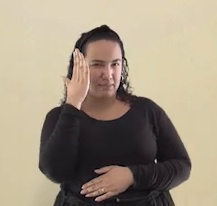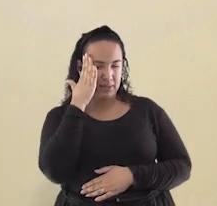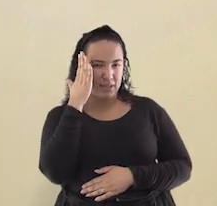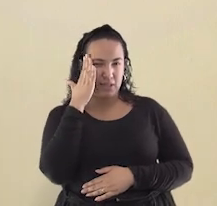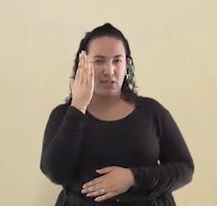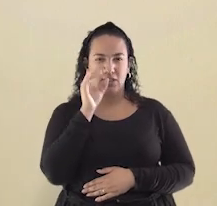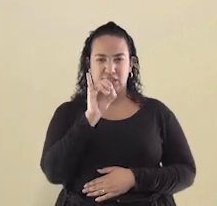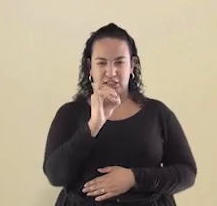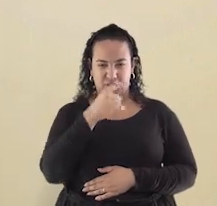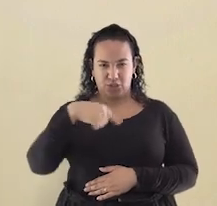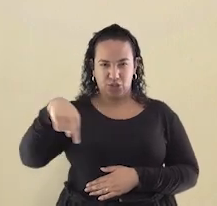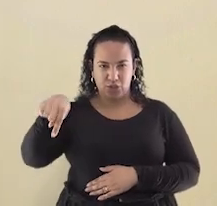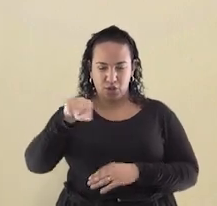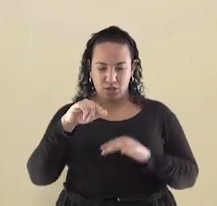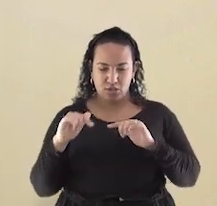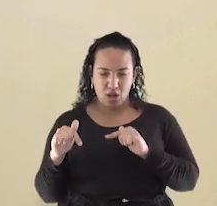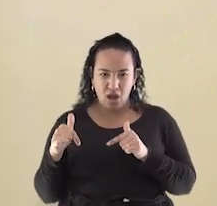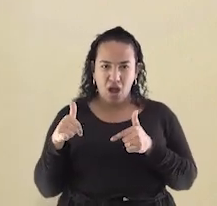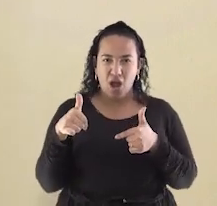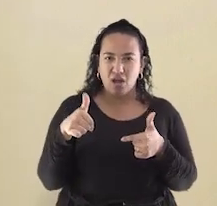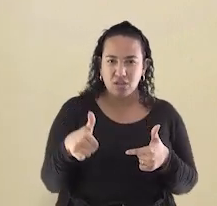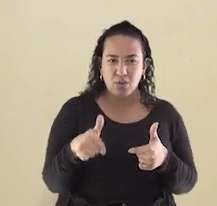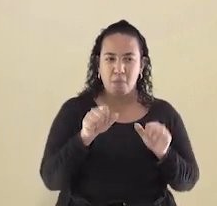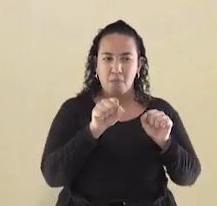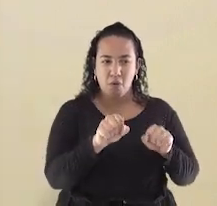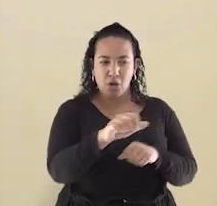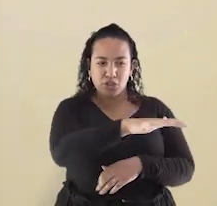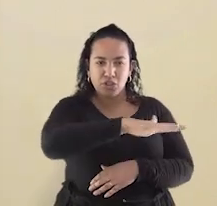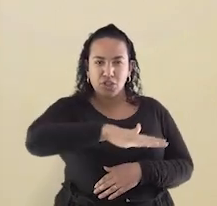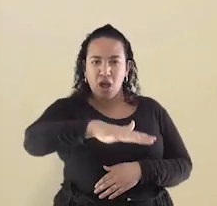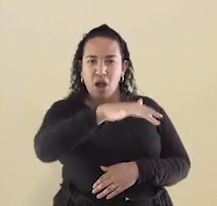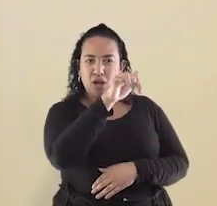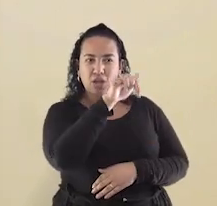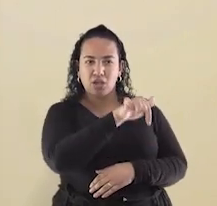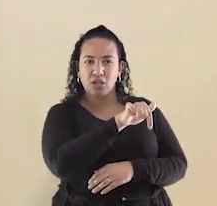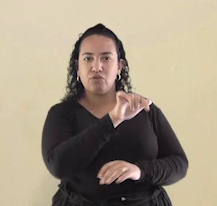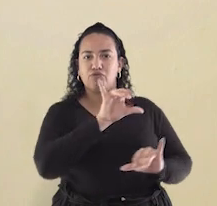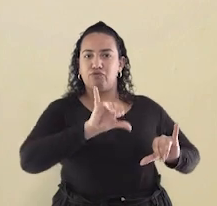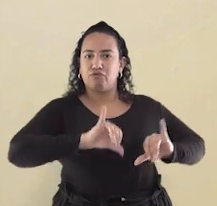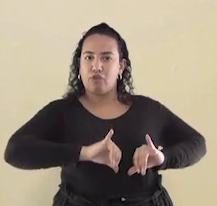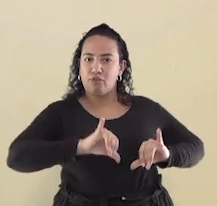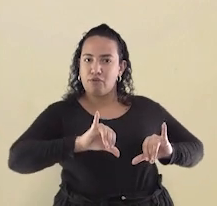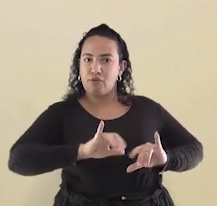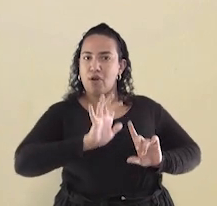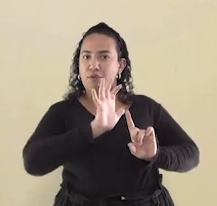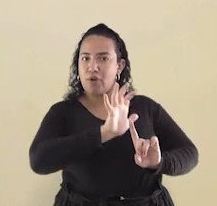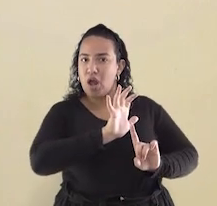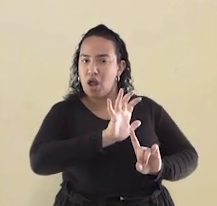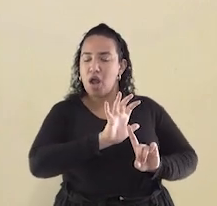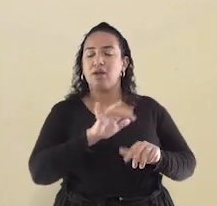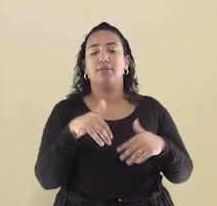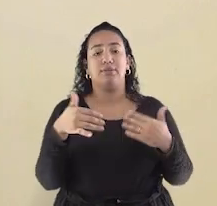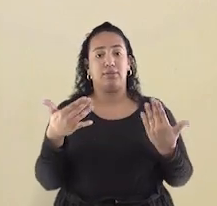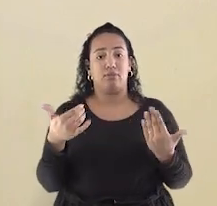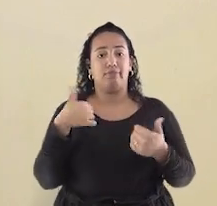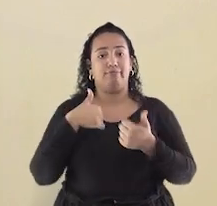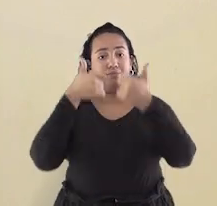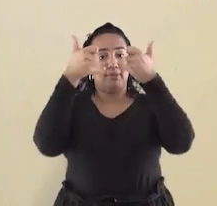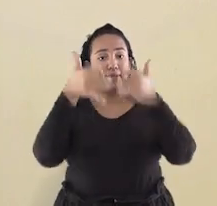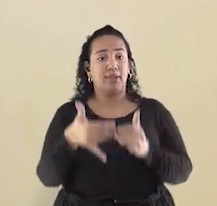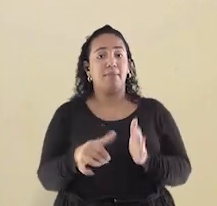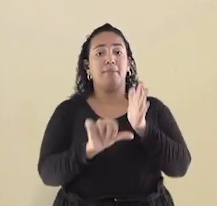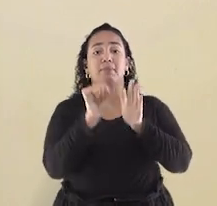algumas atividades que fazemos trazem consequências para o espaço? Vamos entender o que é o espaço primeiro, para compreendermos melhor isso, tá